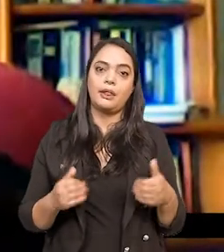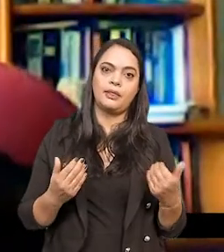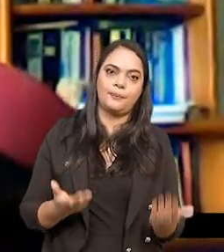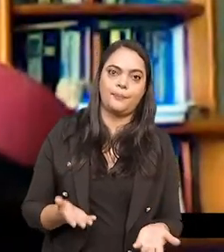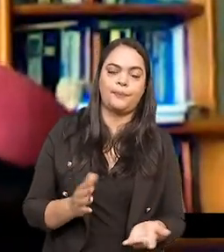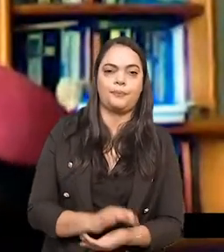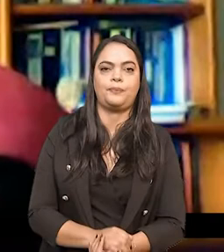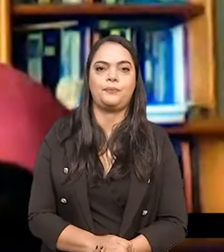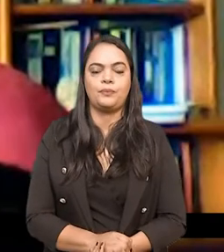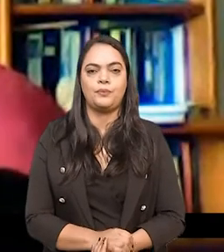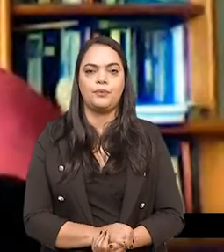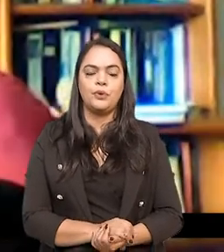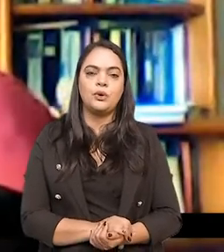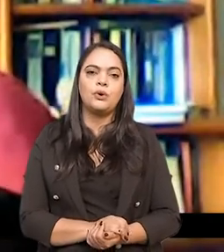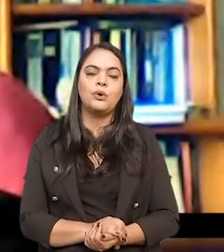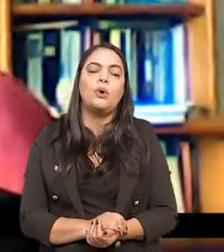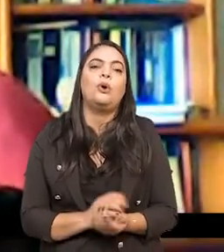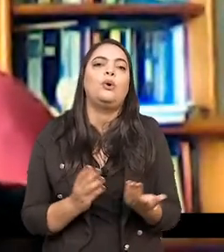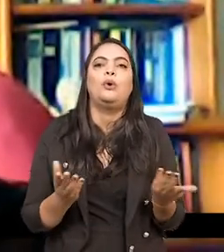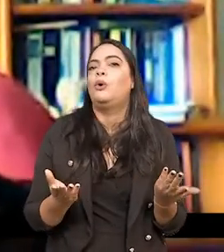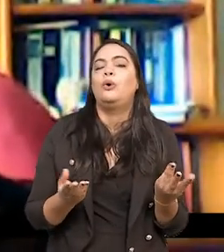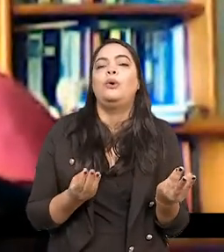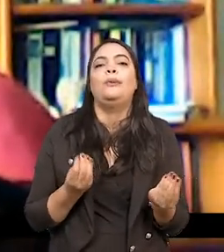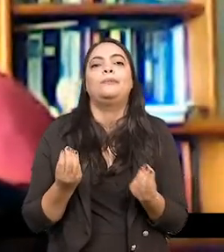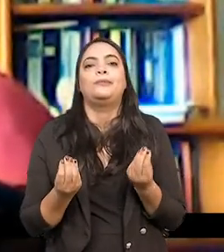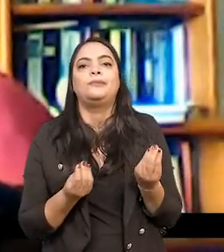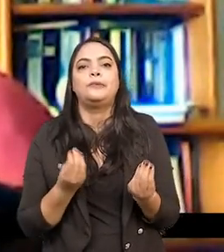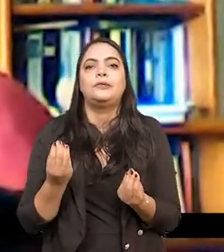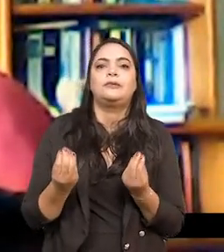Bom, aonde é que